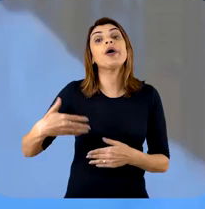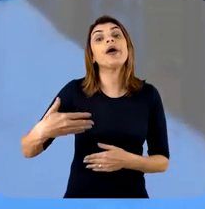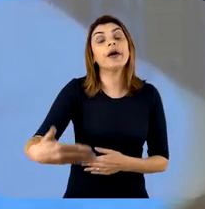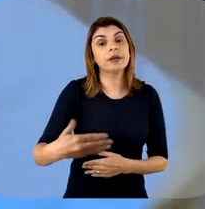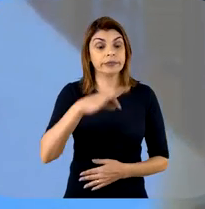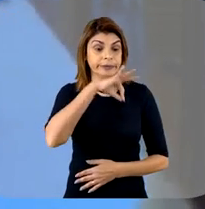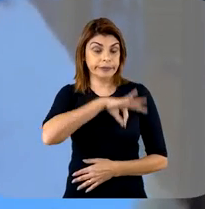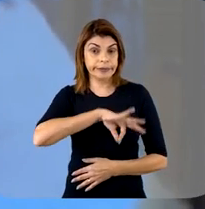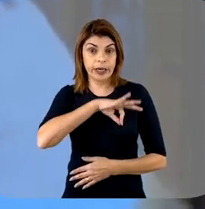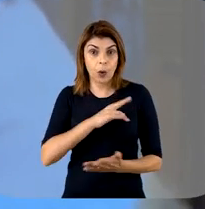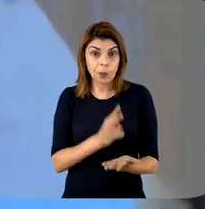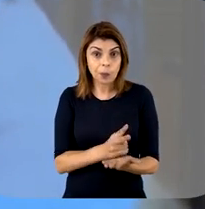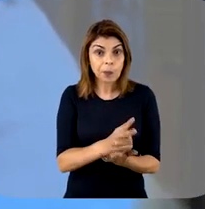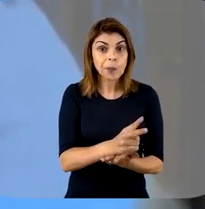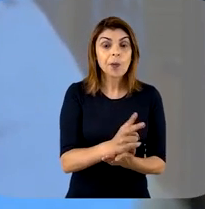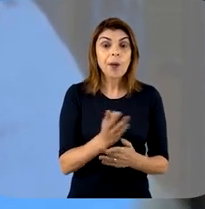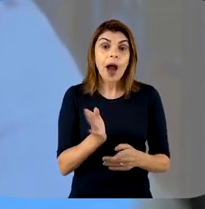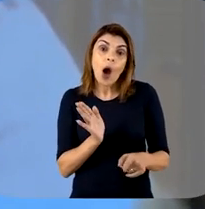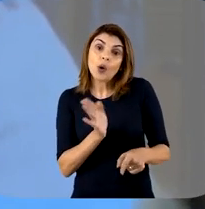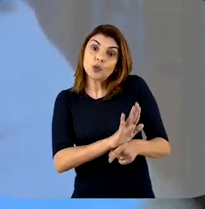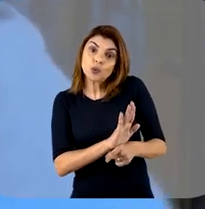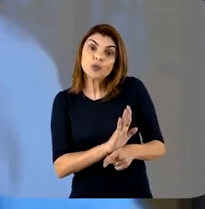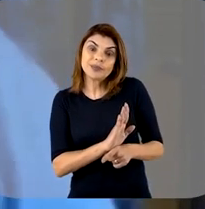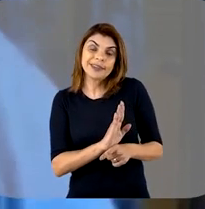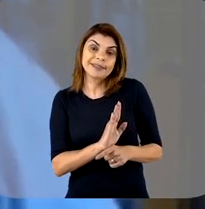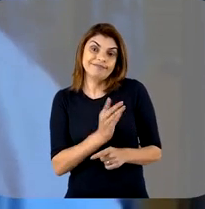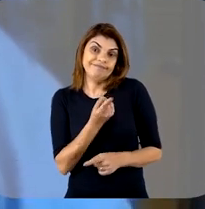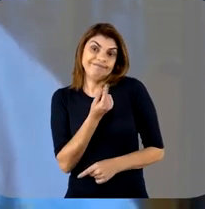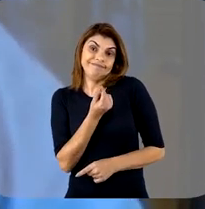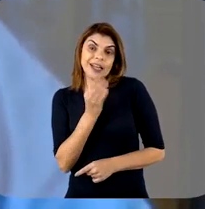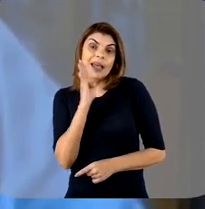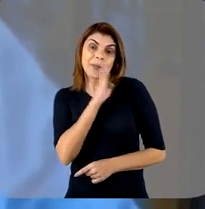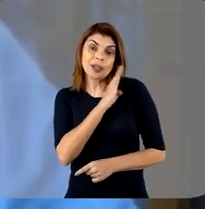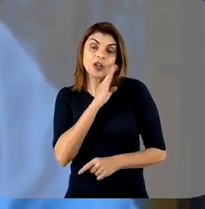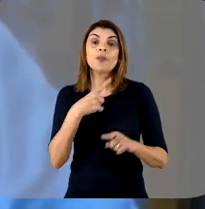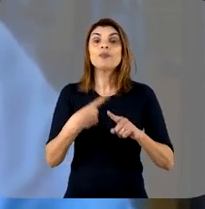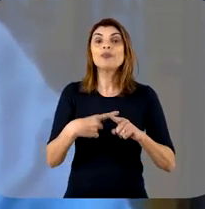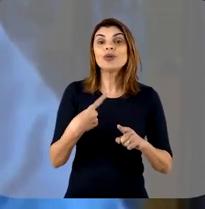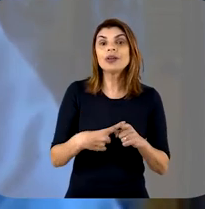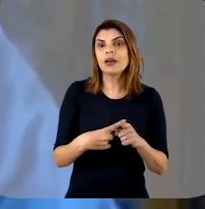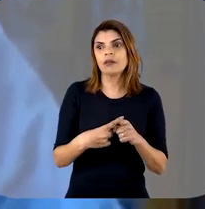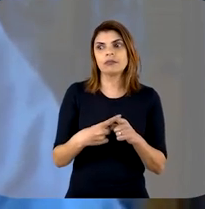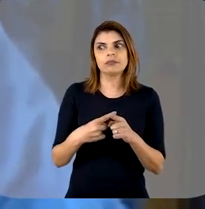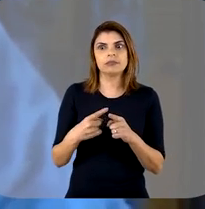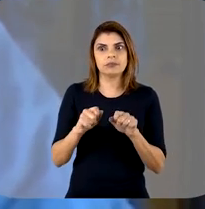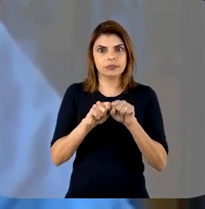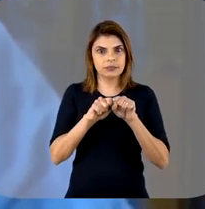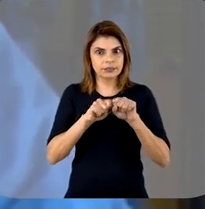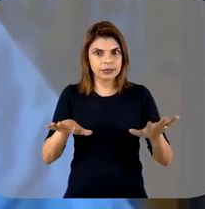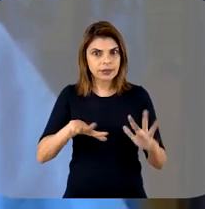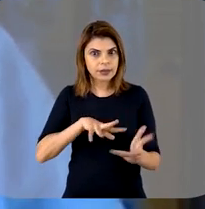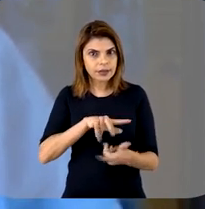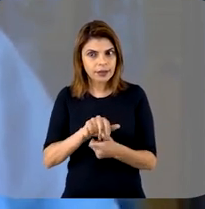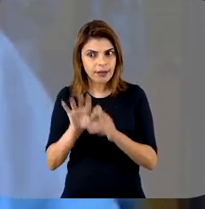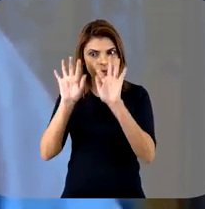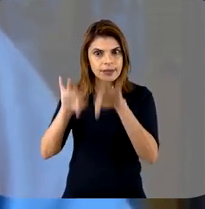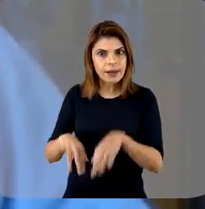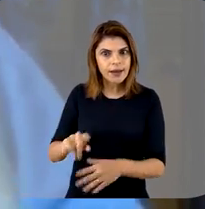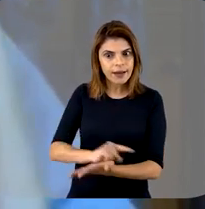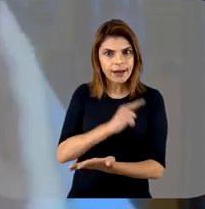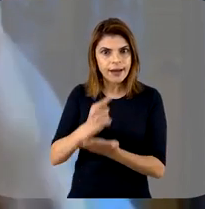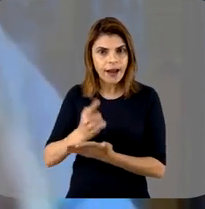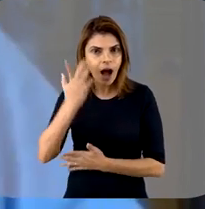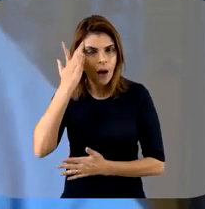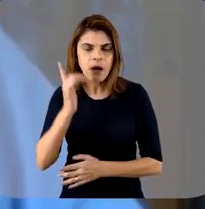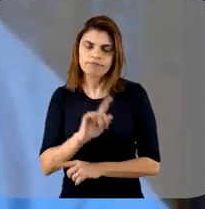ser mantido, né? Já que nós não temos perspectiva de a epidemia se encerrar, né, amanhã. Então, essa